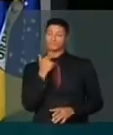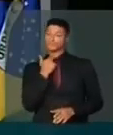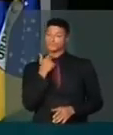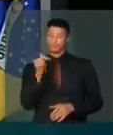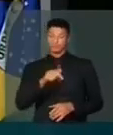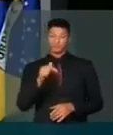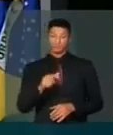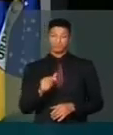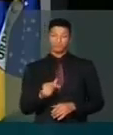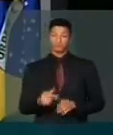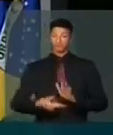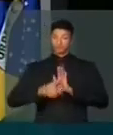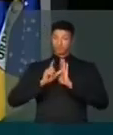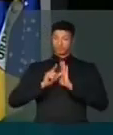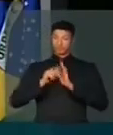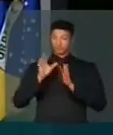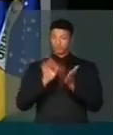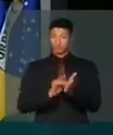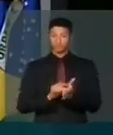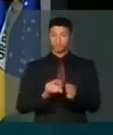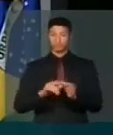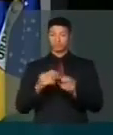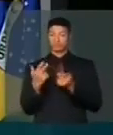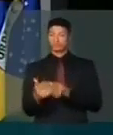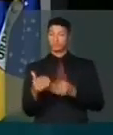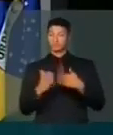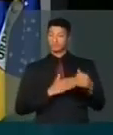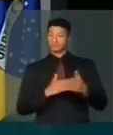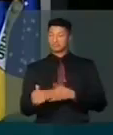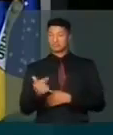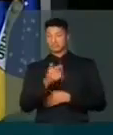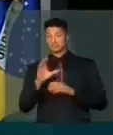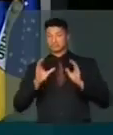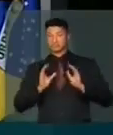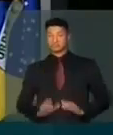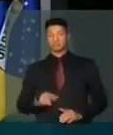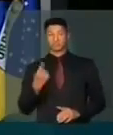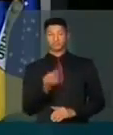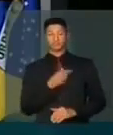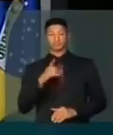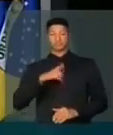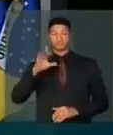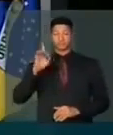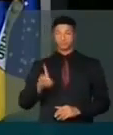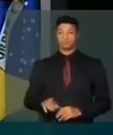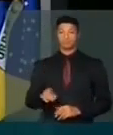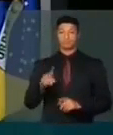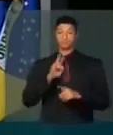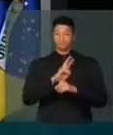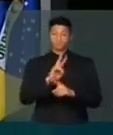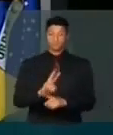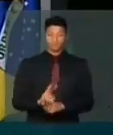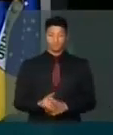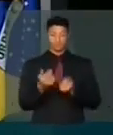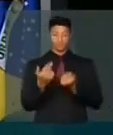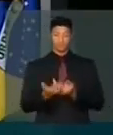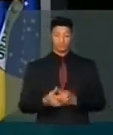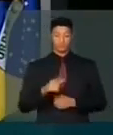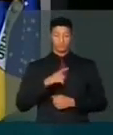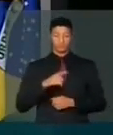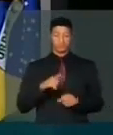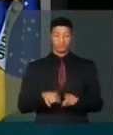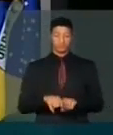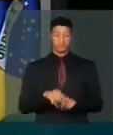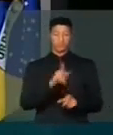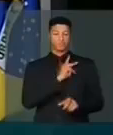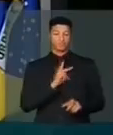podemos aqui nos antecipar aos fatos. Como qualquer outro cidadão, nós temos o direito à defesa, como tenho eu,